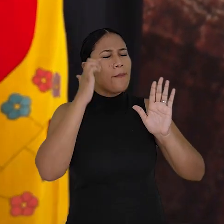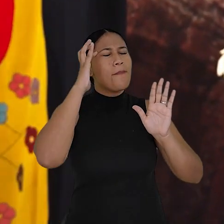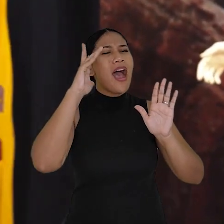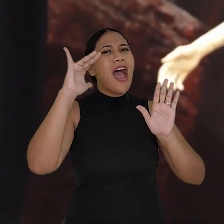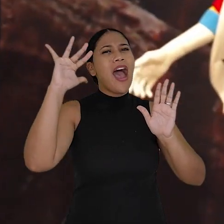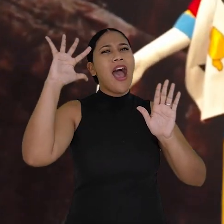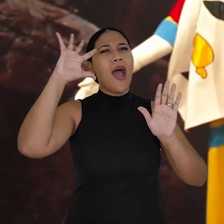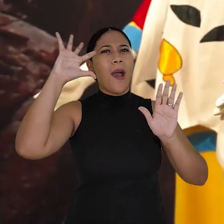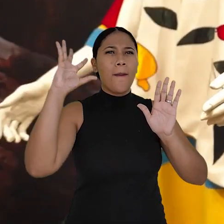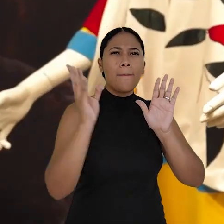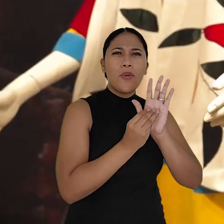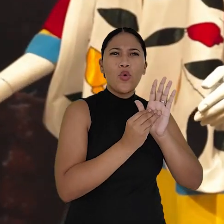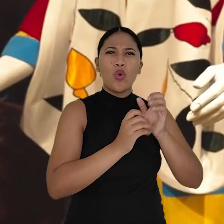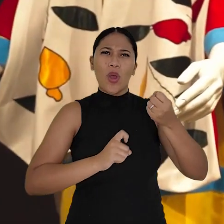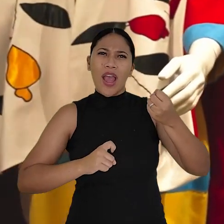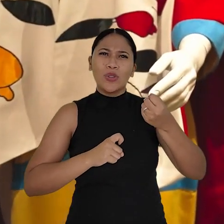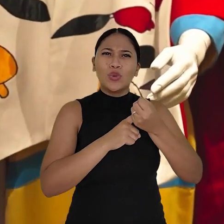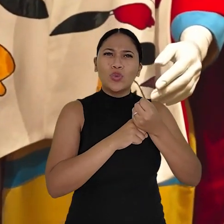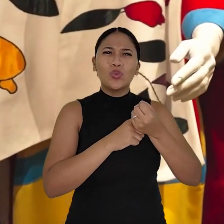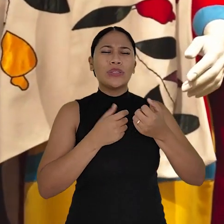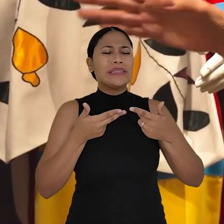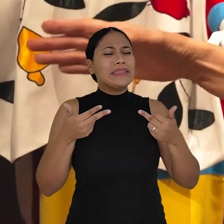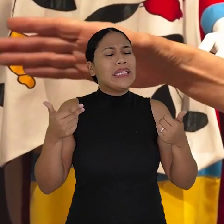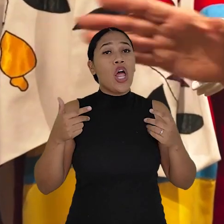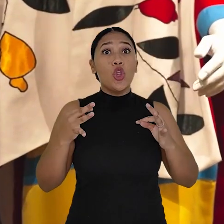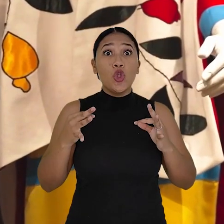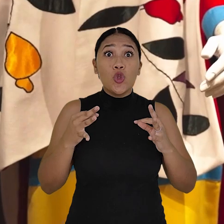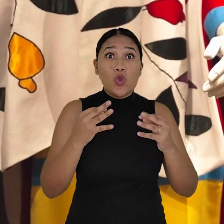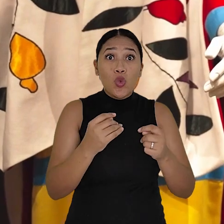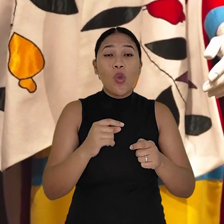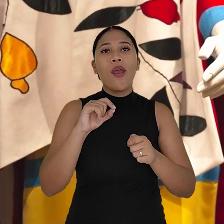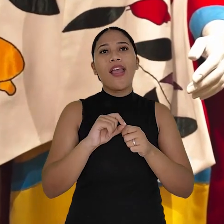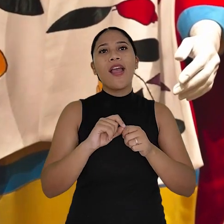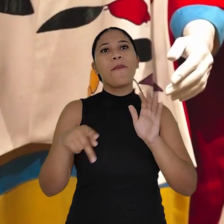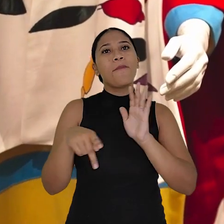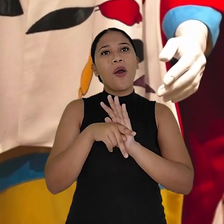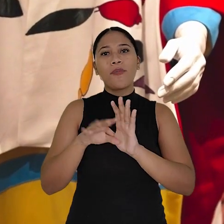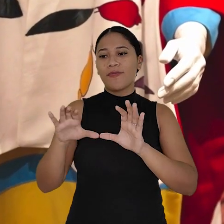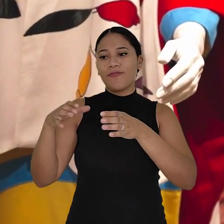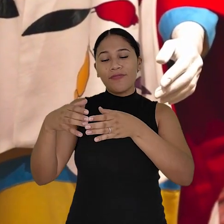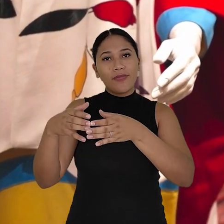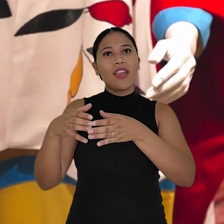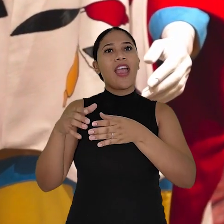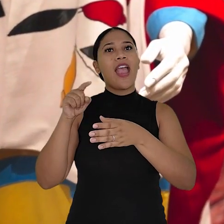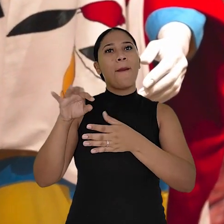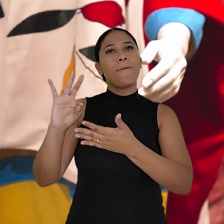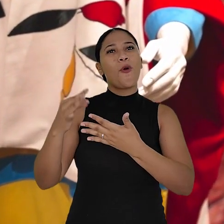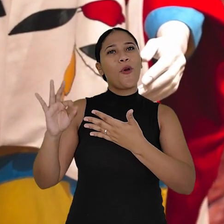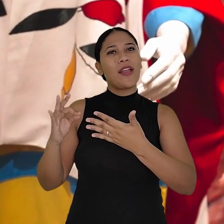imaginário brasileiro, do caju, e tudo isso foi feito pelas bordadeiras.